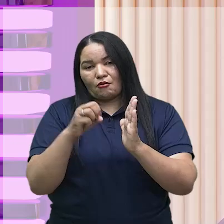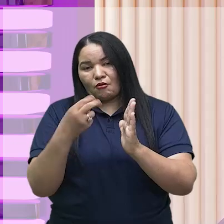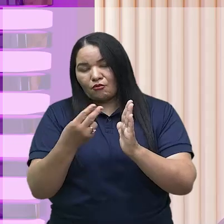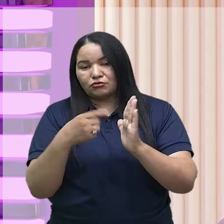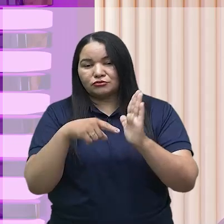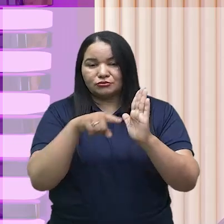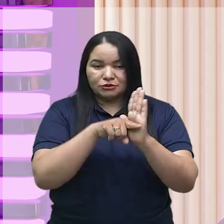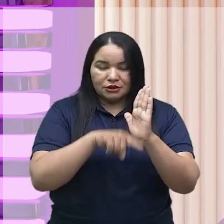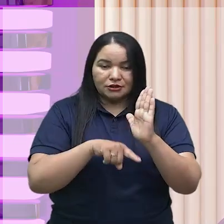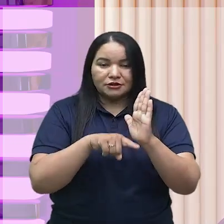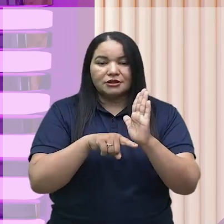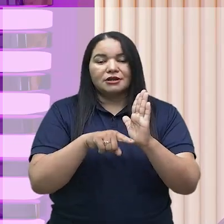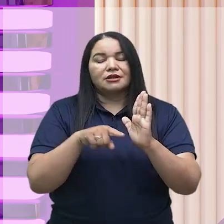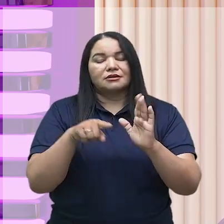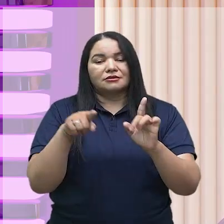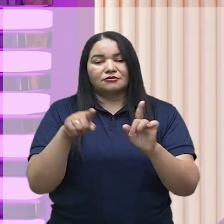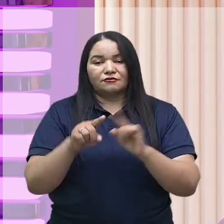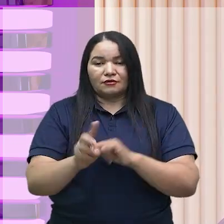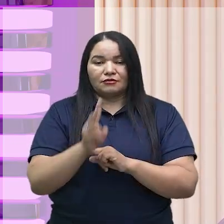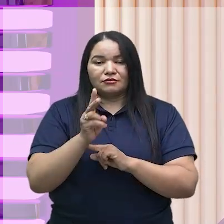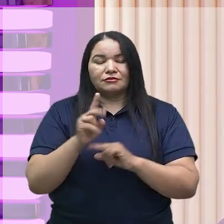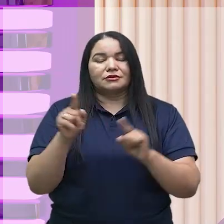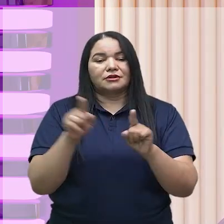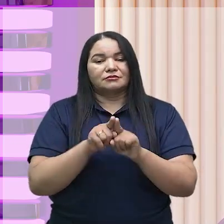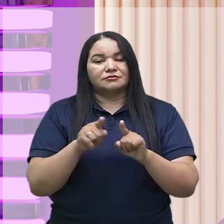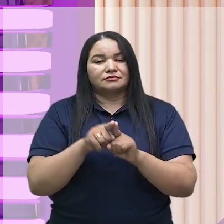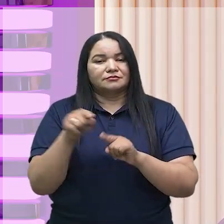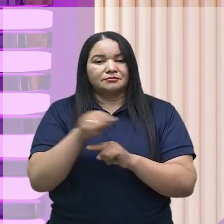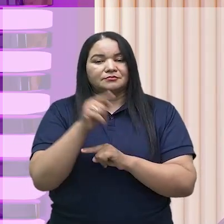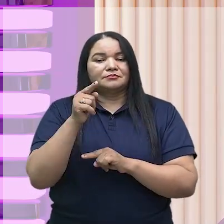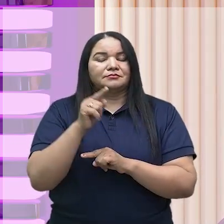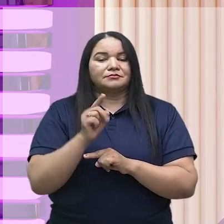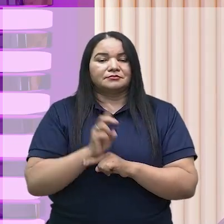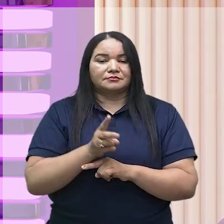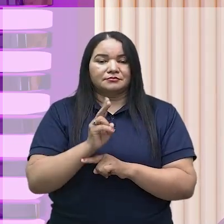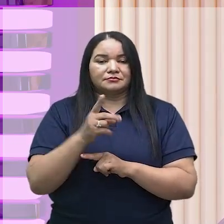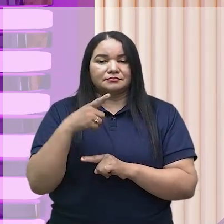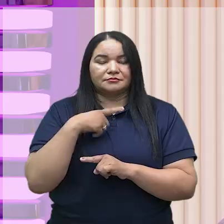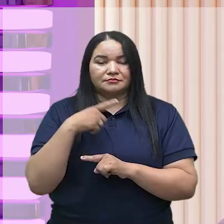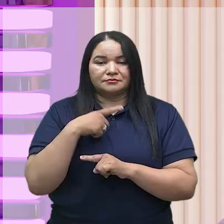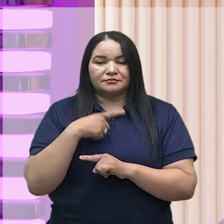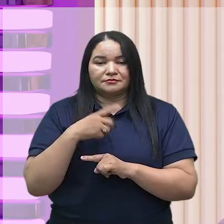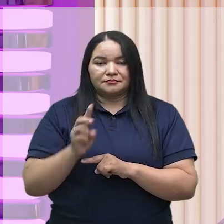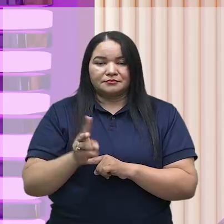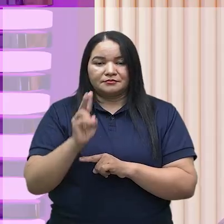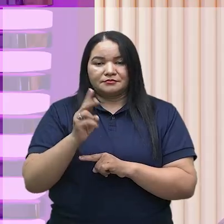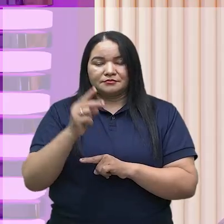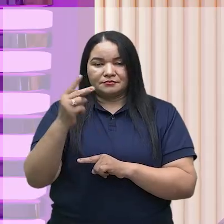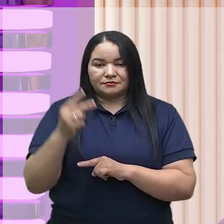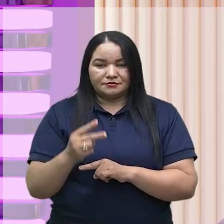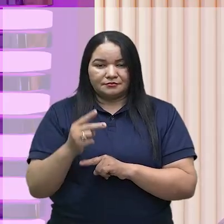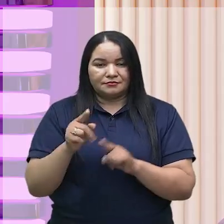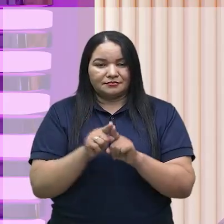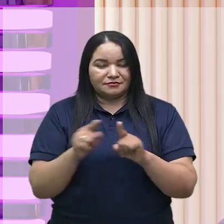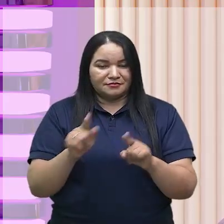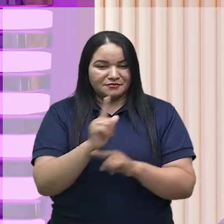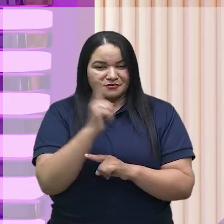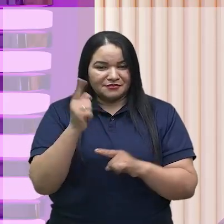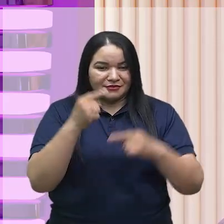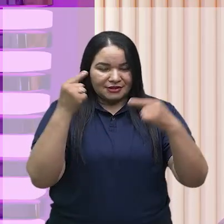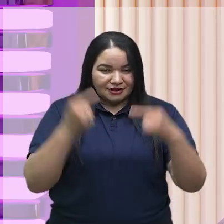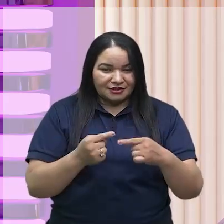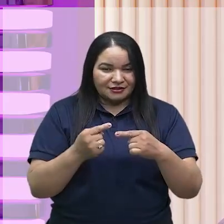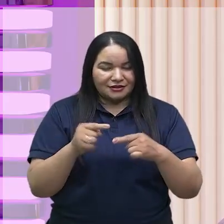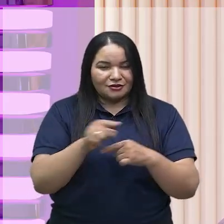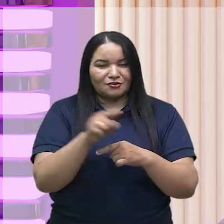subtrair a mesma porcentagem do valor, você sempre vai ter um valor menor. Mas aqui eu tenho mais um desafio para você. Vamos pensar